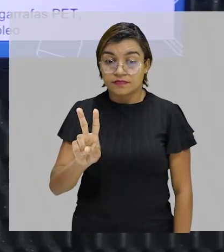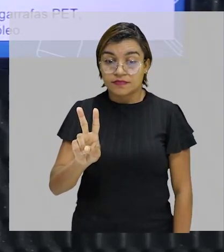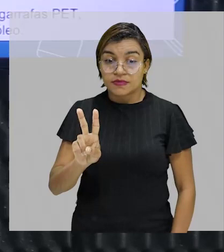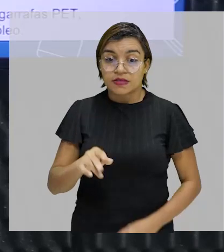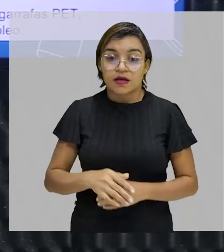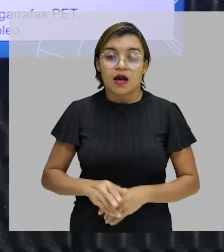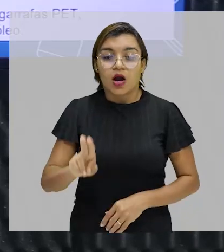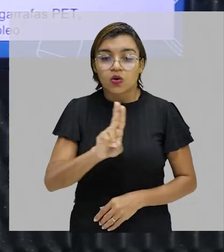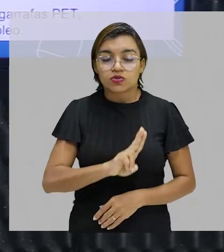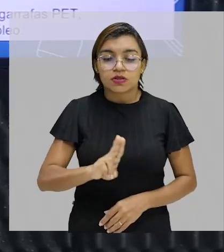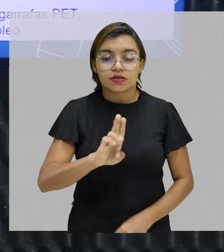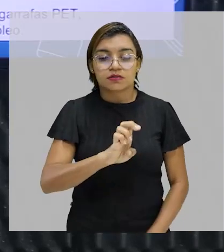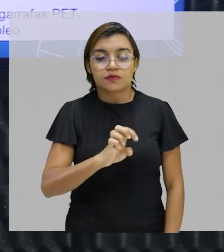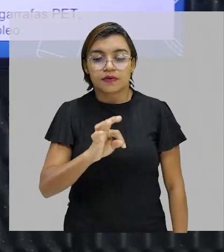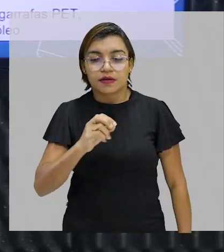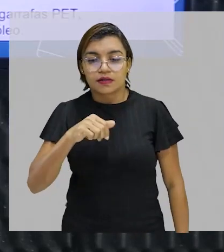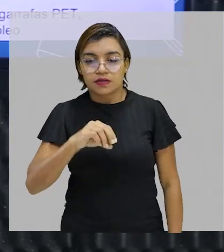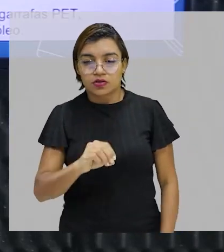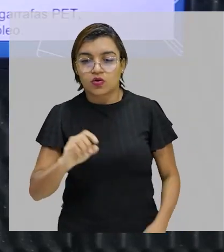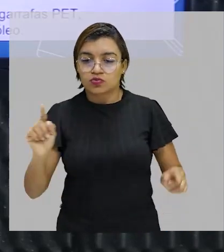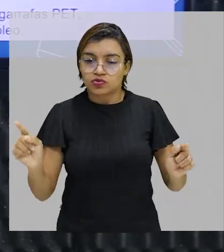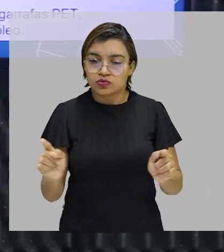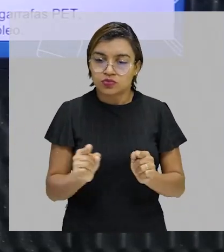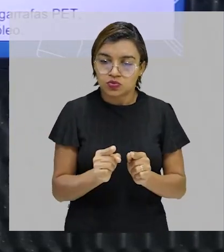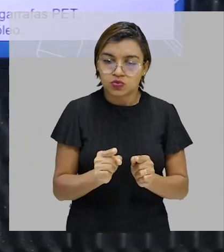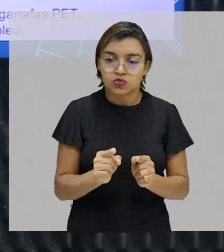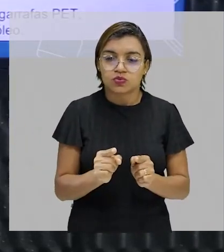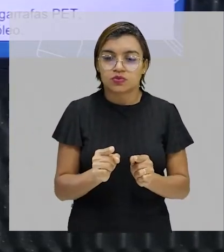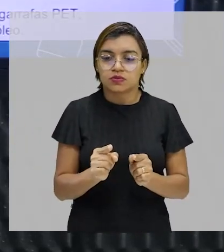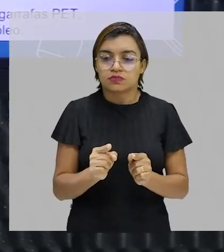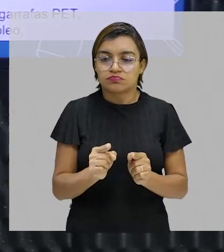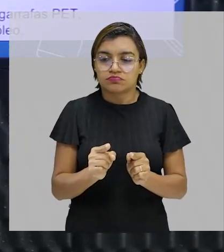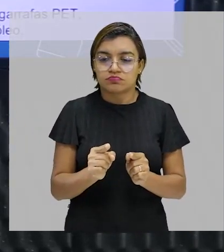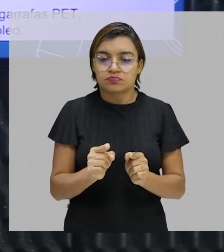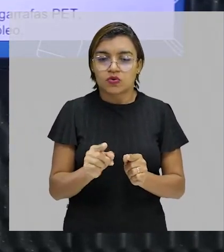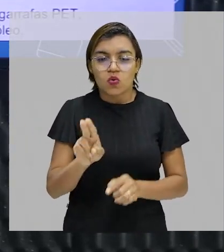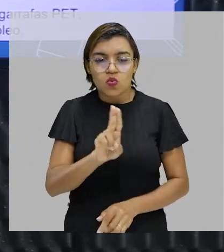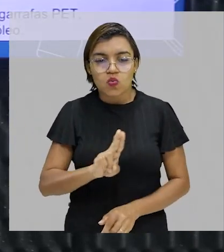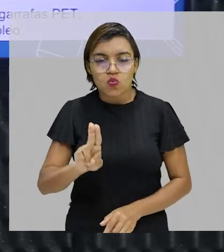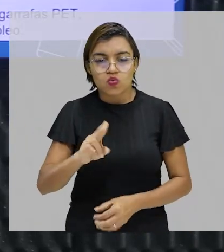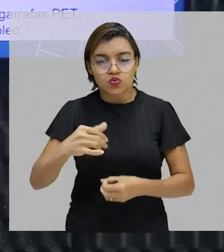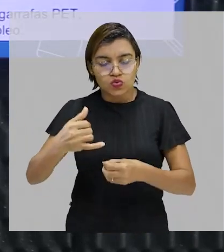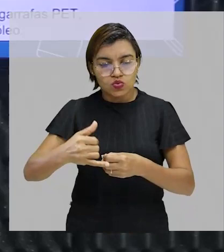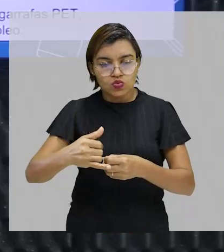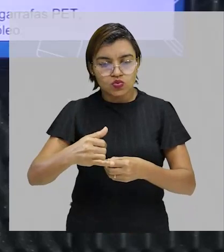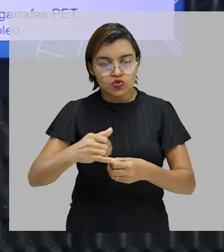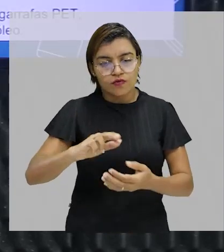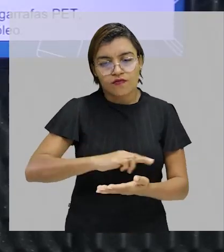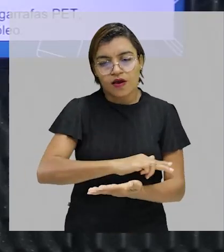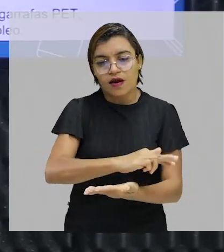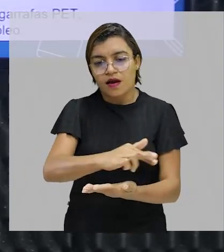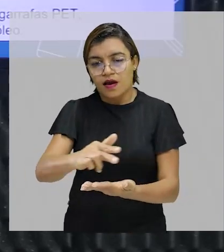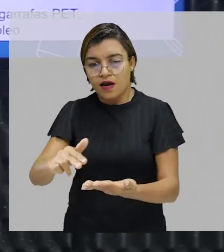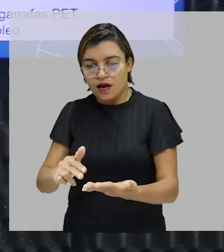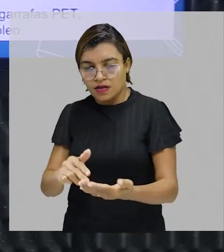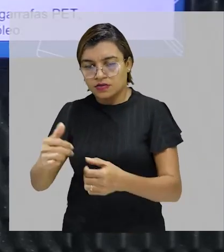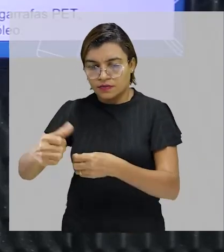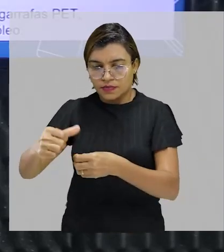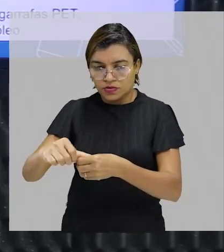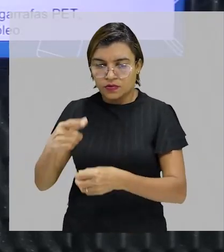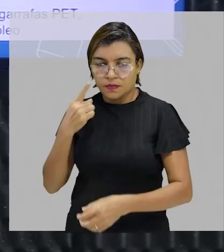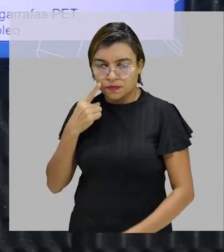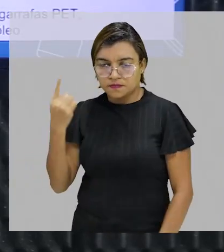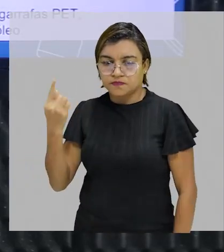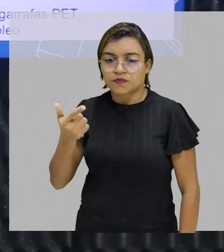o risco, o uso dos derivados de petróleo? Minimiza. Correto. A reutilização das embalagens